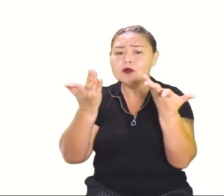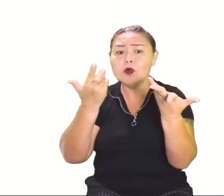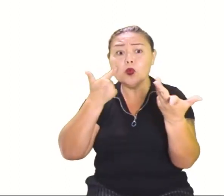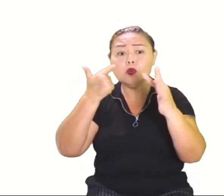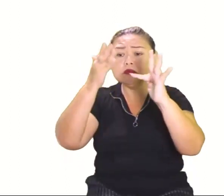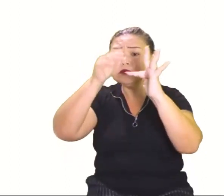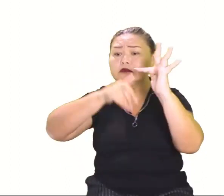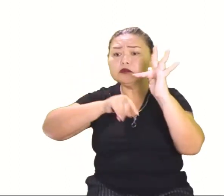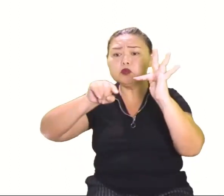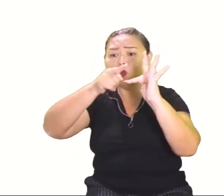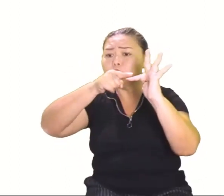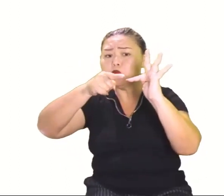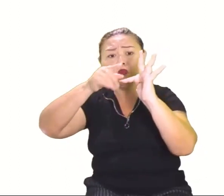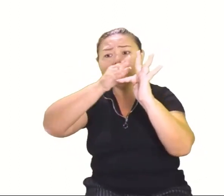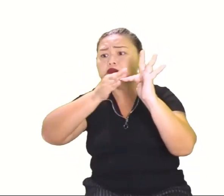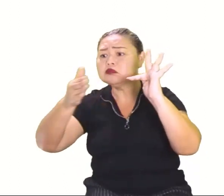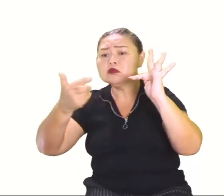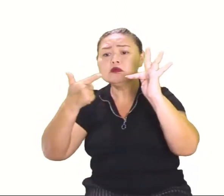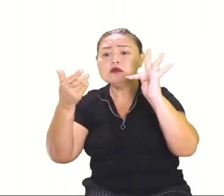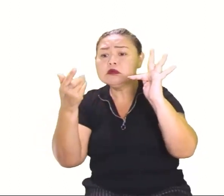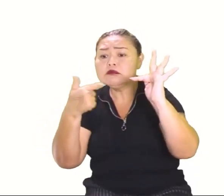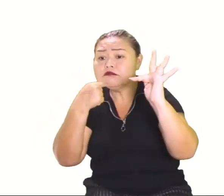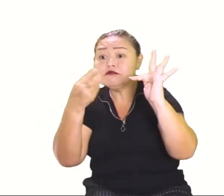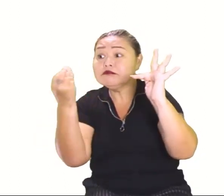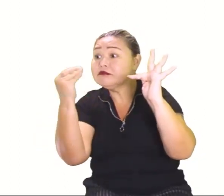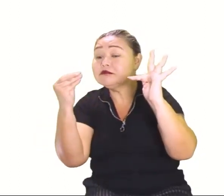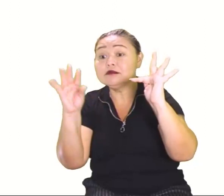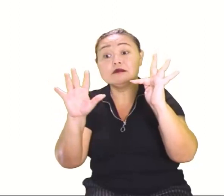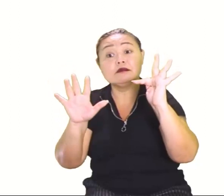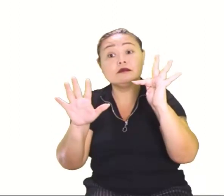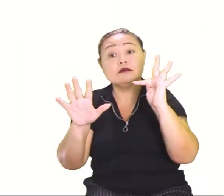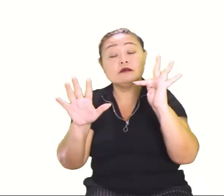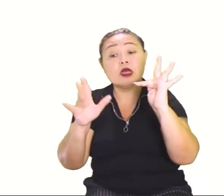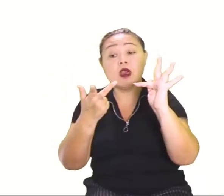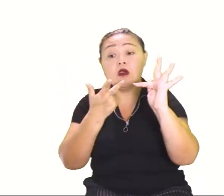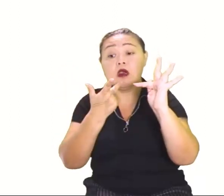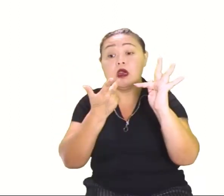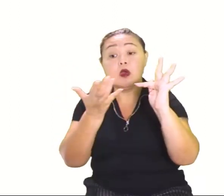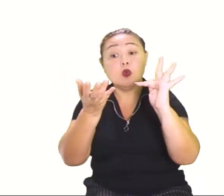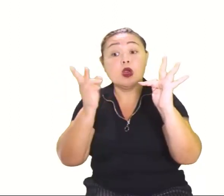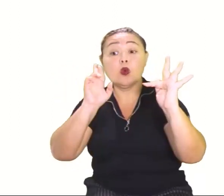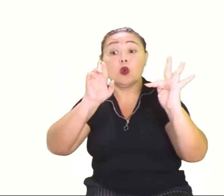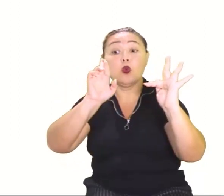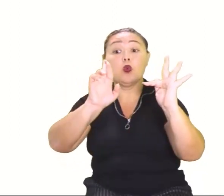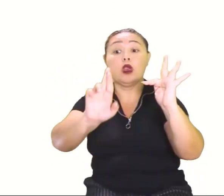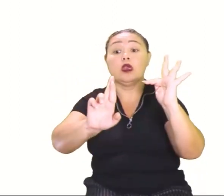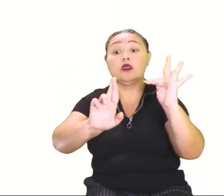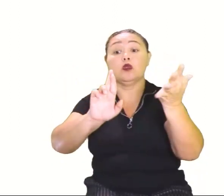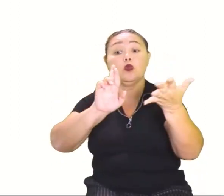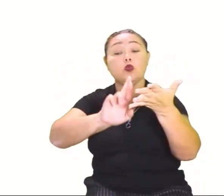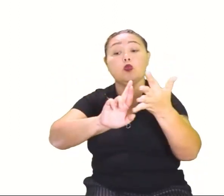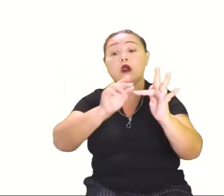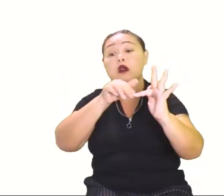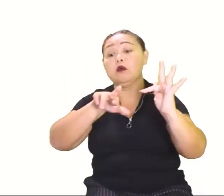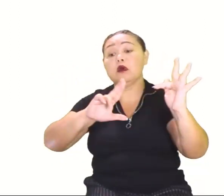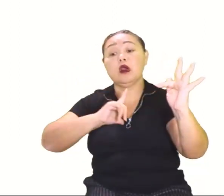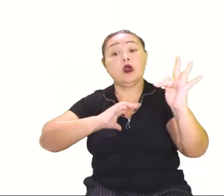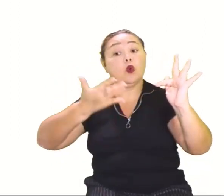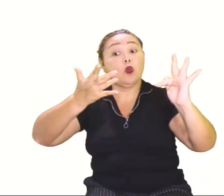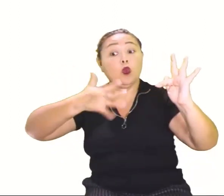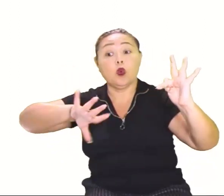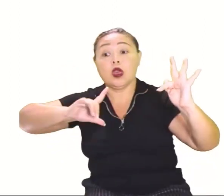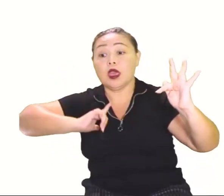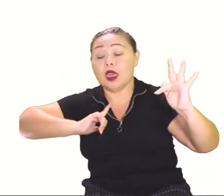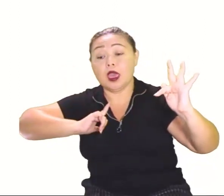tem a função. Como é que eu vou fazer se eu não tenho uma função para fazer? Ei, ele não quer que você resolva a função. Ele não quer que